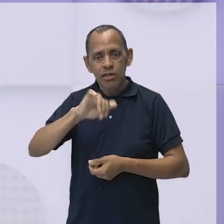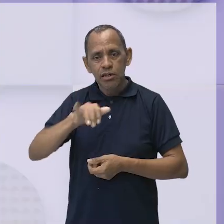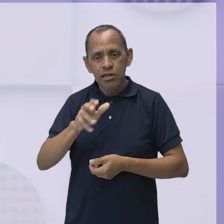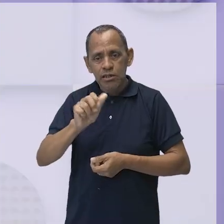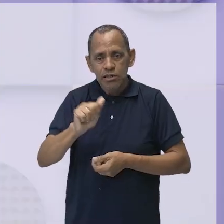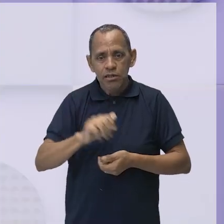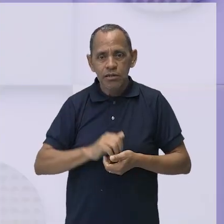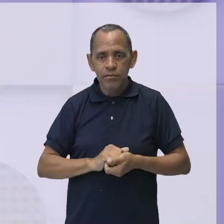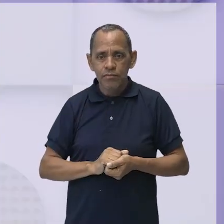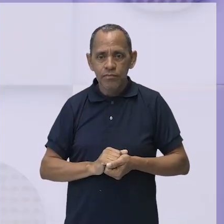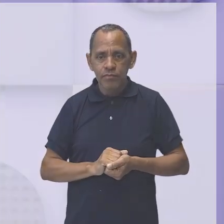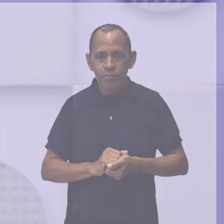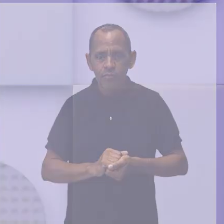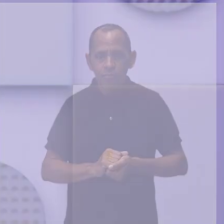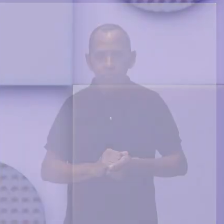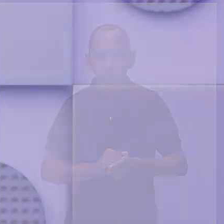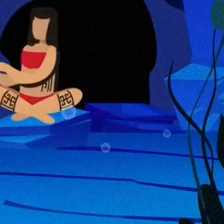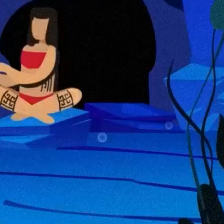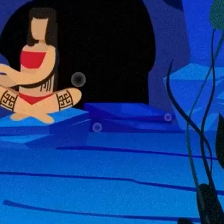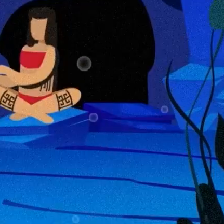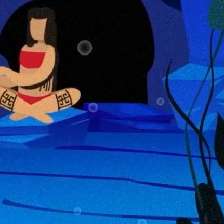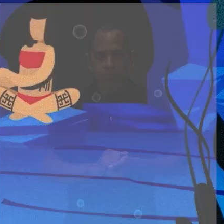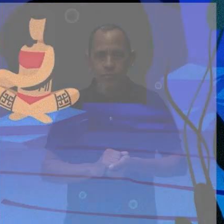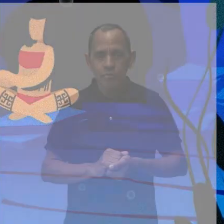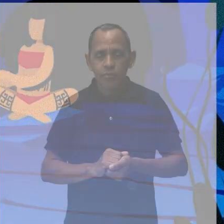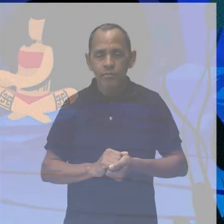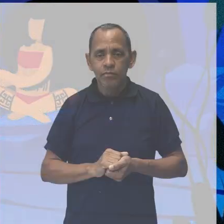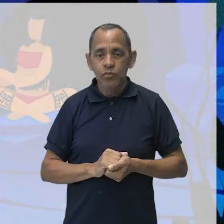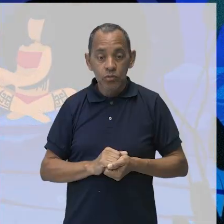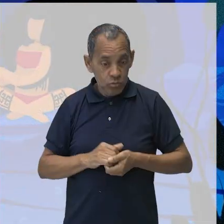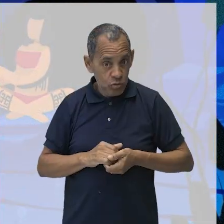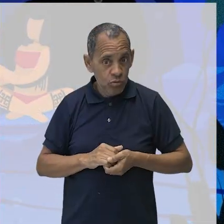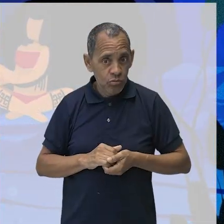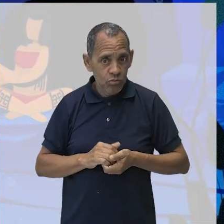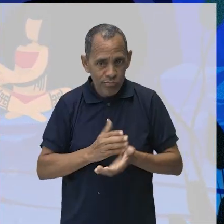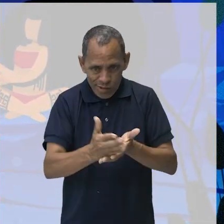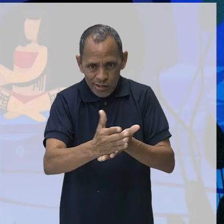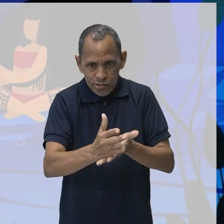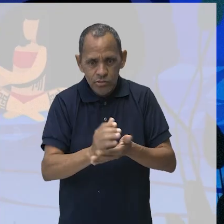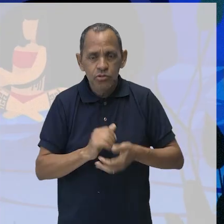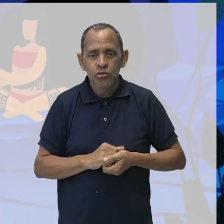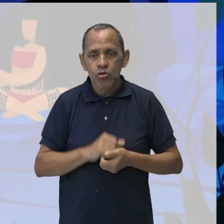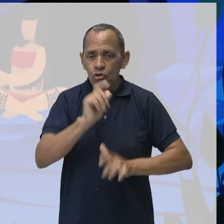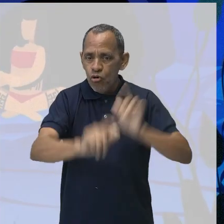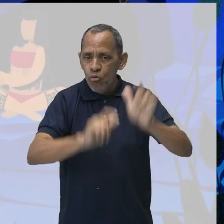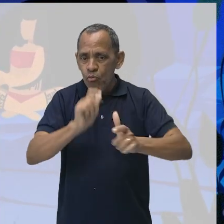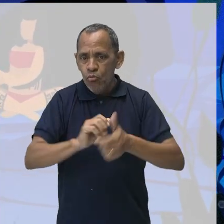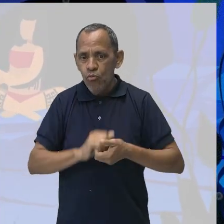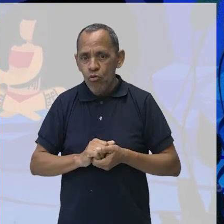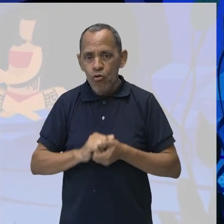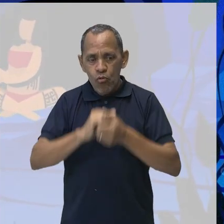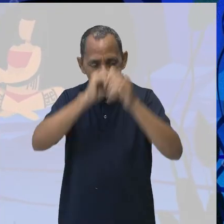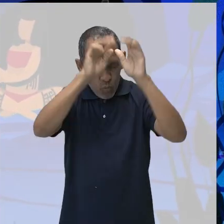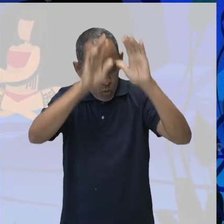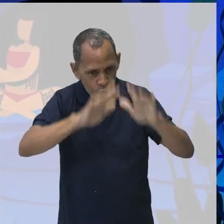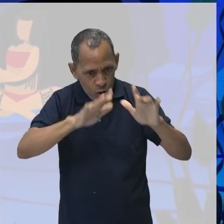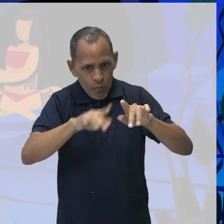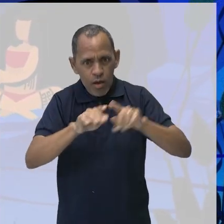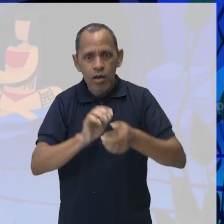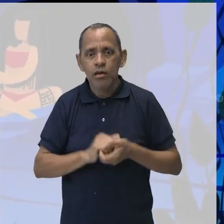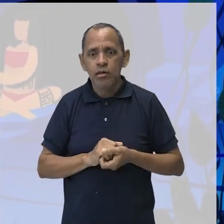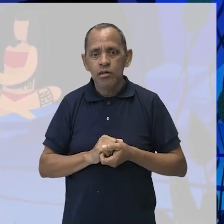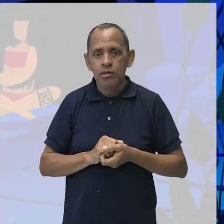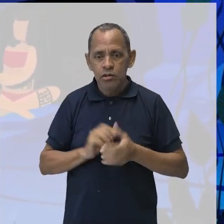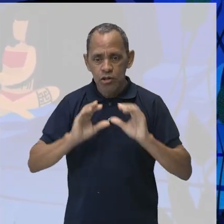Tocantins. Dá uma olhadinha nisso. No início, os Carajá moravam no fundo do rio Araguaia, na comunidade